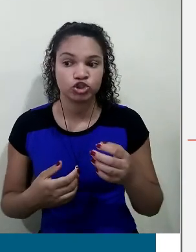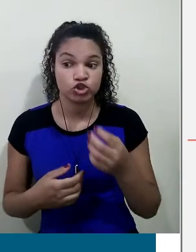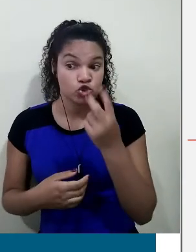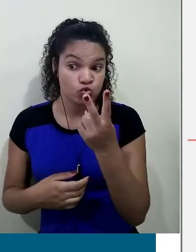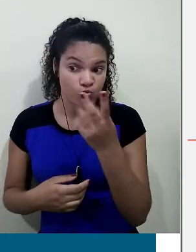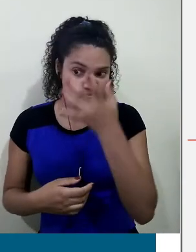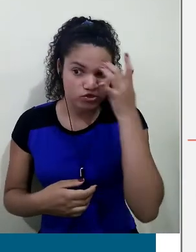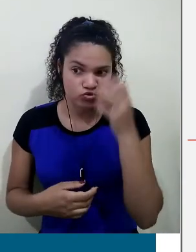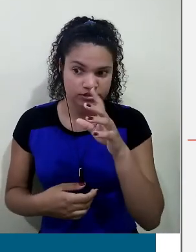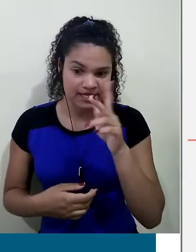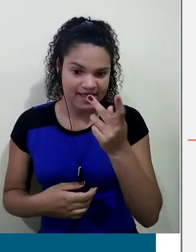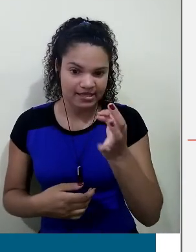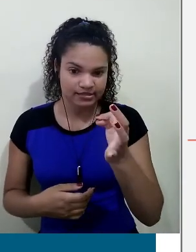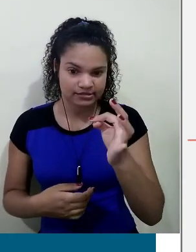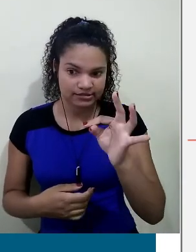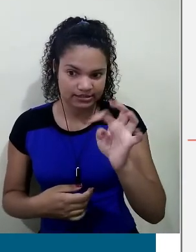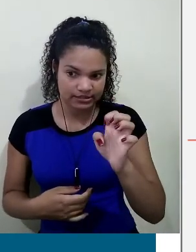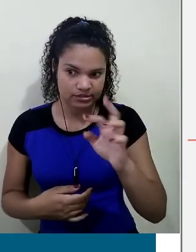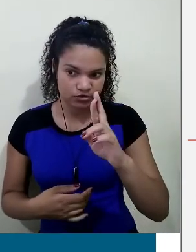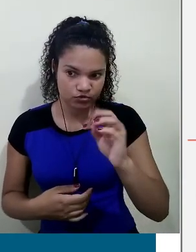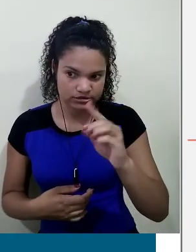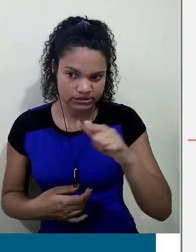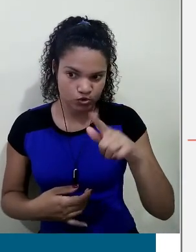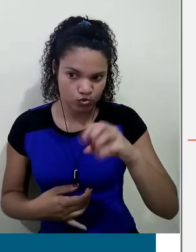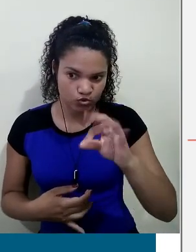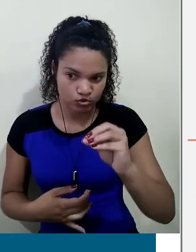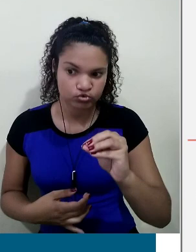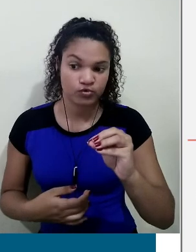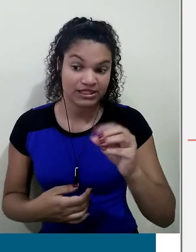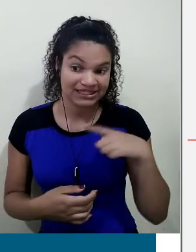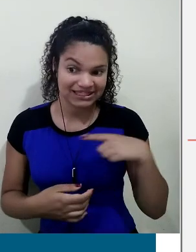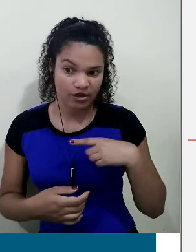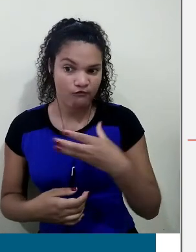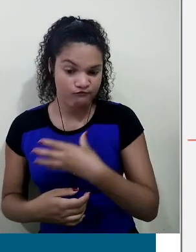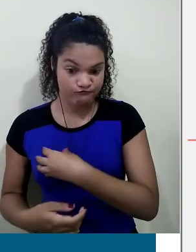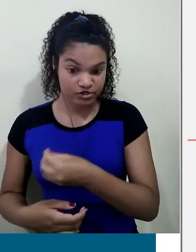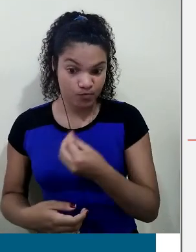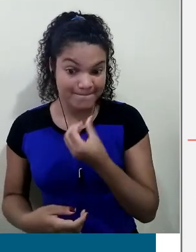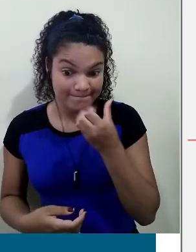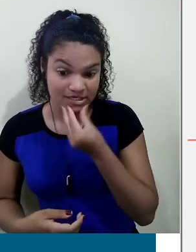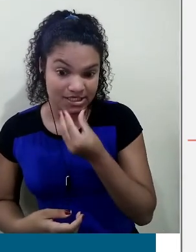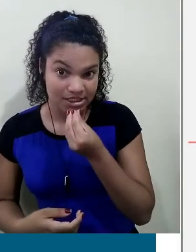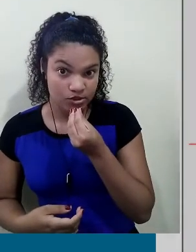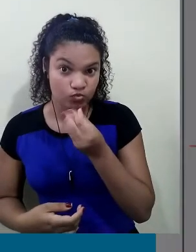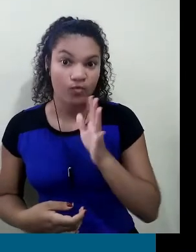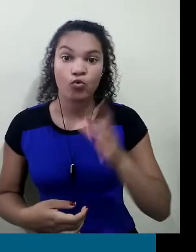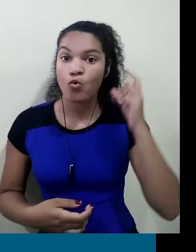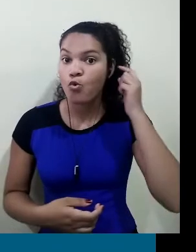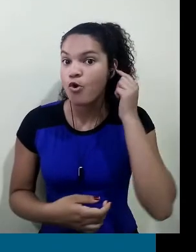2 heterozigotos ter um menino com o lóbulo da orelha aderente é de 1/8, ou